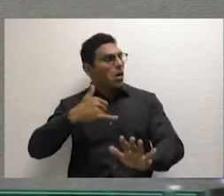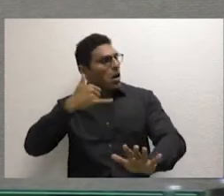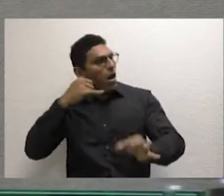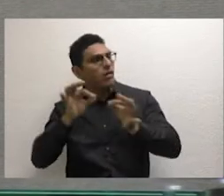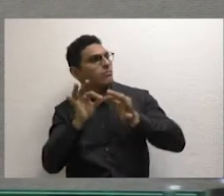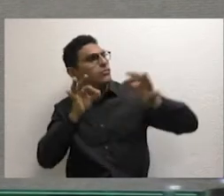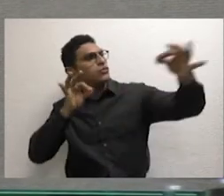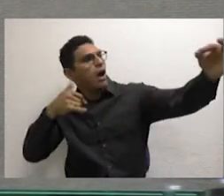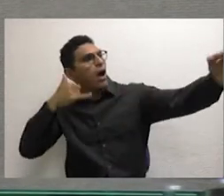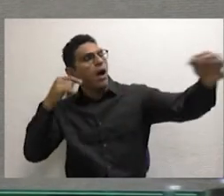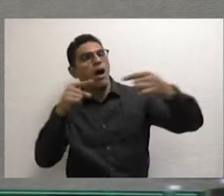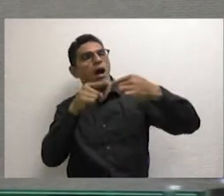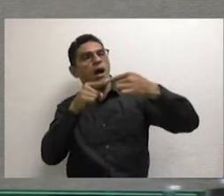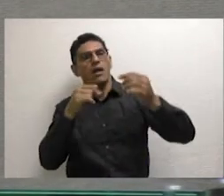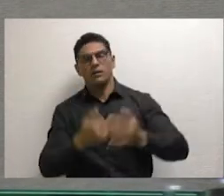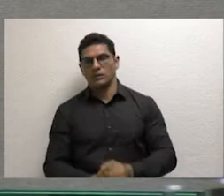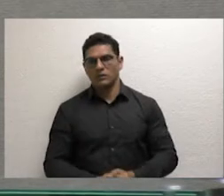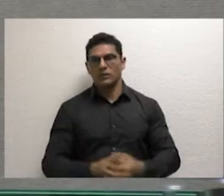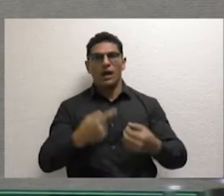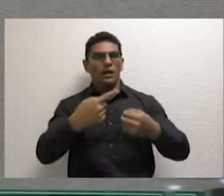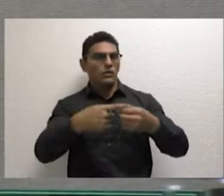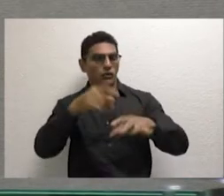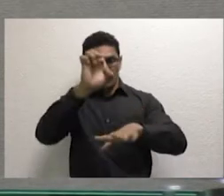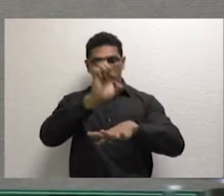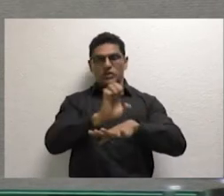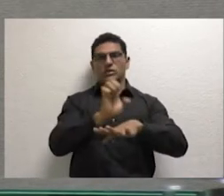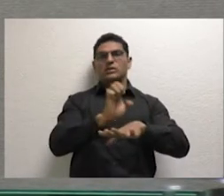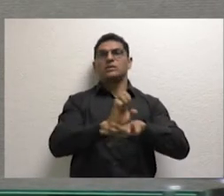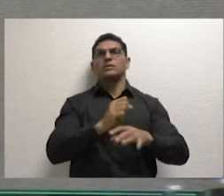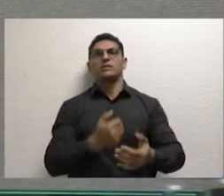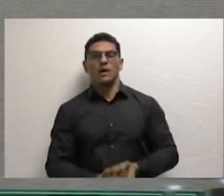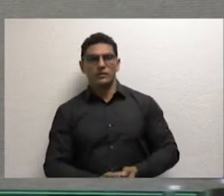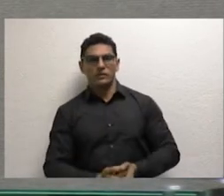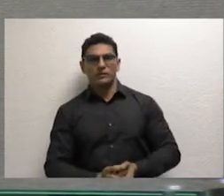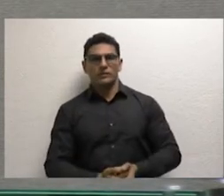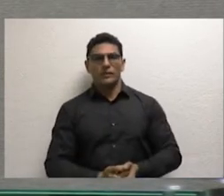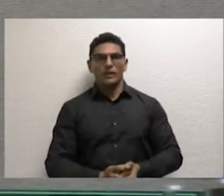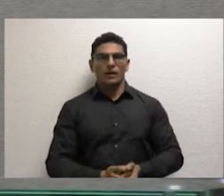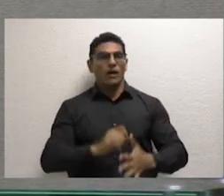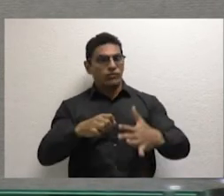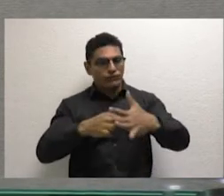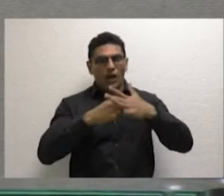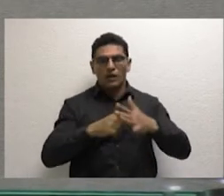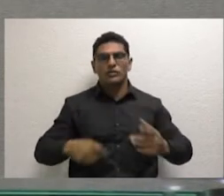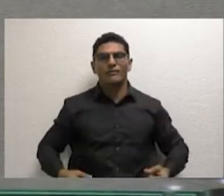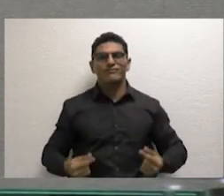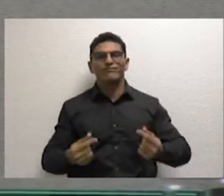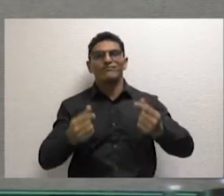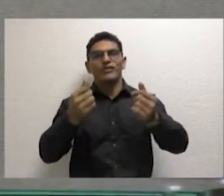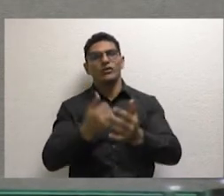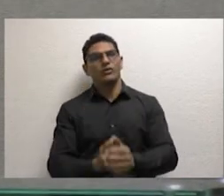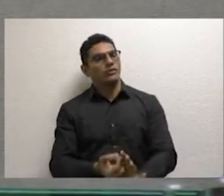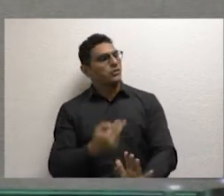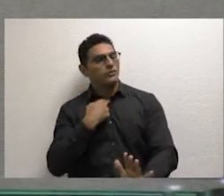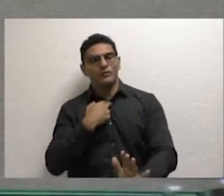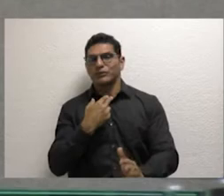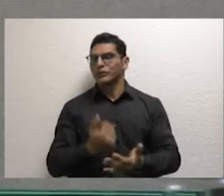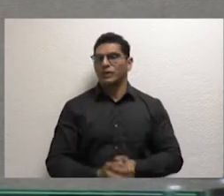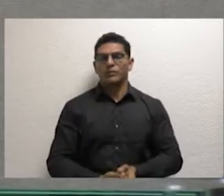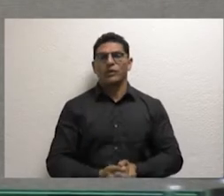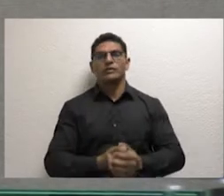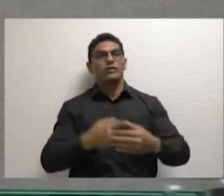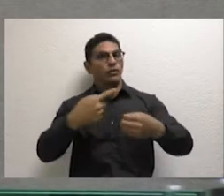é do Estado o interesse é atender a todos quando é privado só se interessa atender onde dá lucro então a gente não vai permitir que as